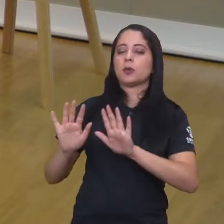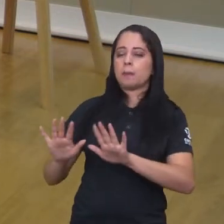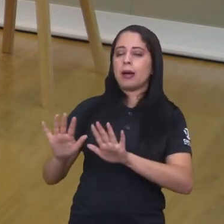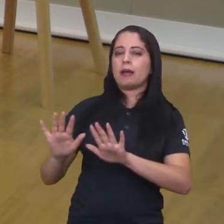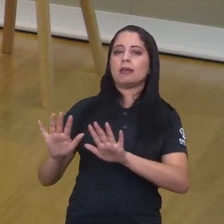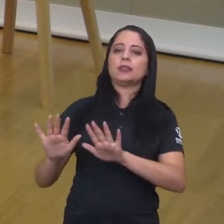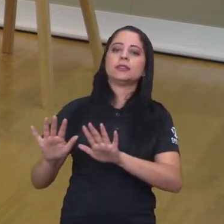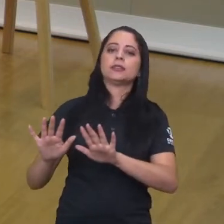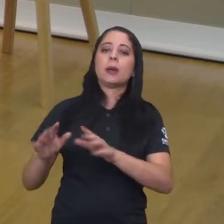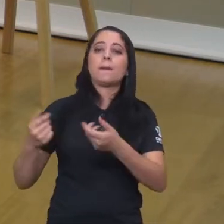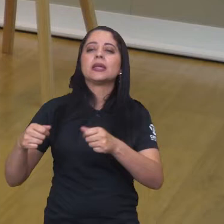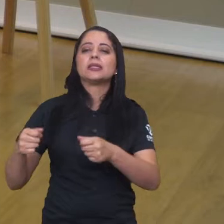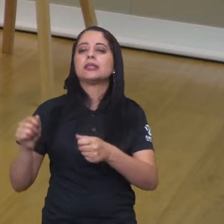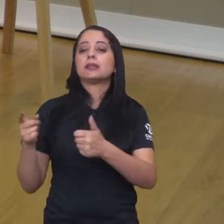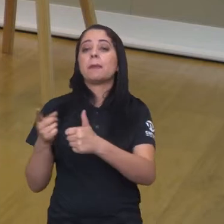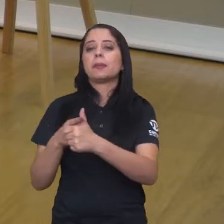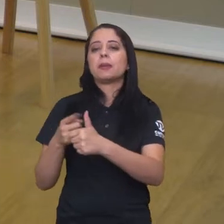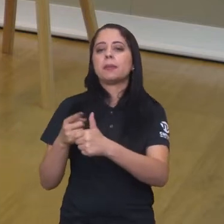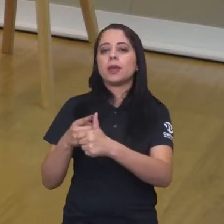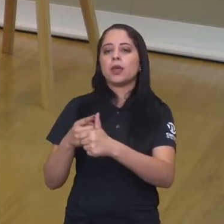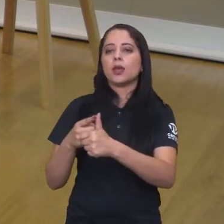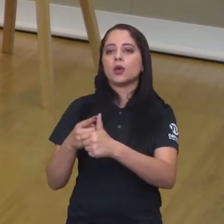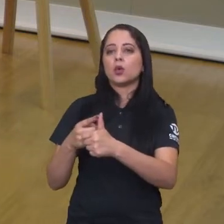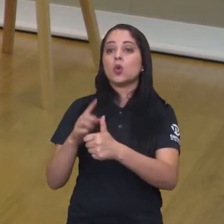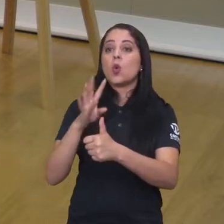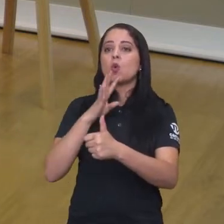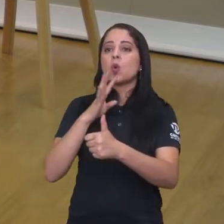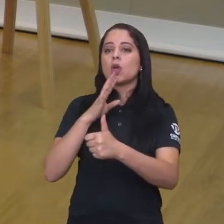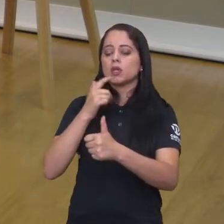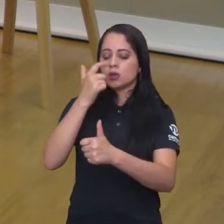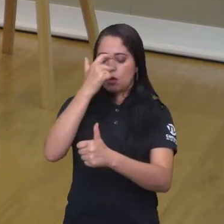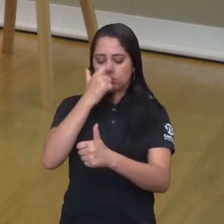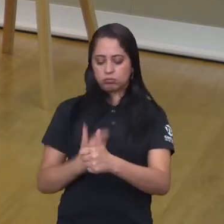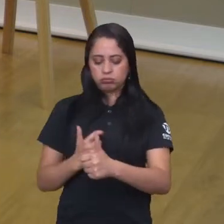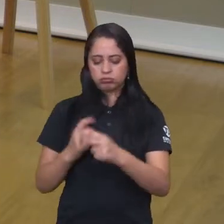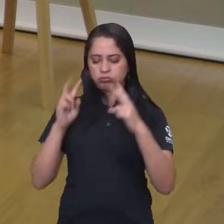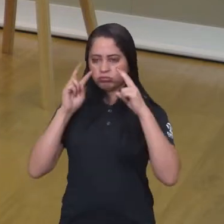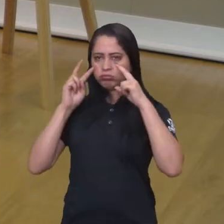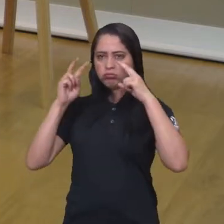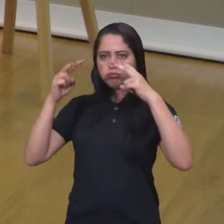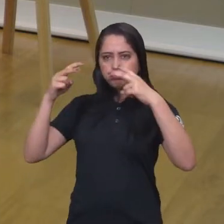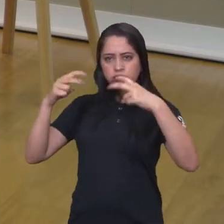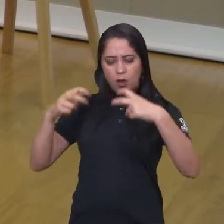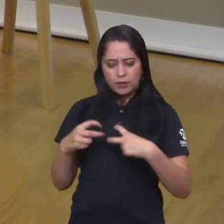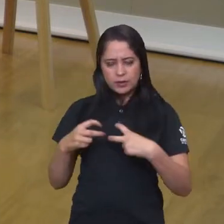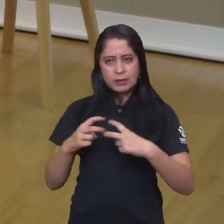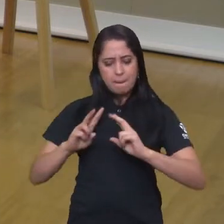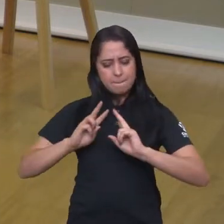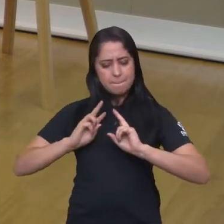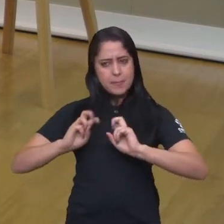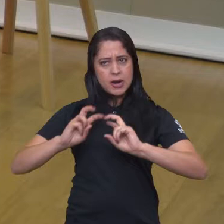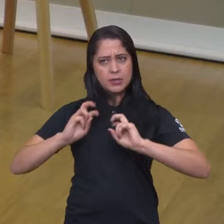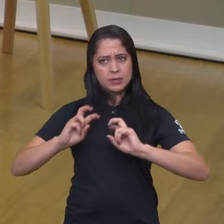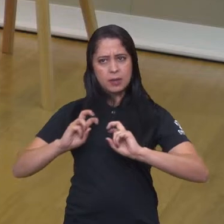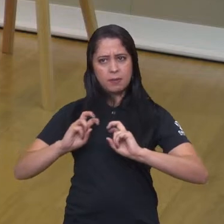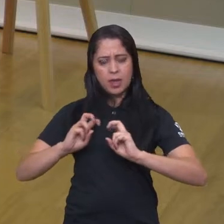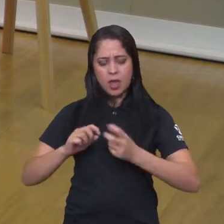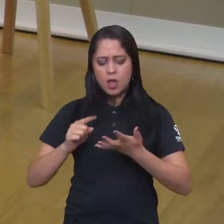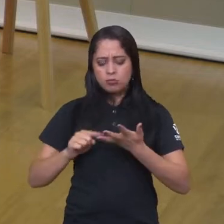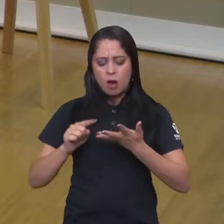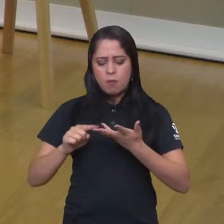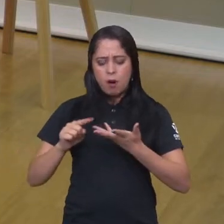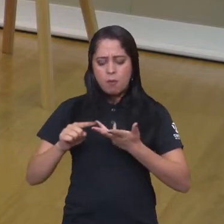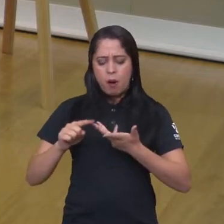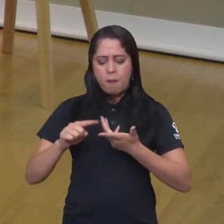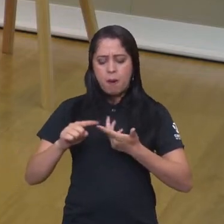a inteligência emocional, a gente precisa primeiro ter o autoconhecimento. Quando a gente se conhece, quando a gente tem esse autoconhecimento